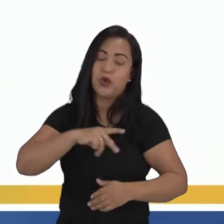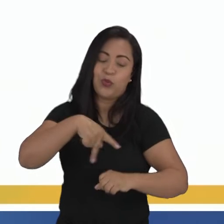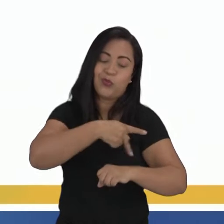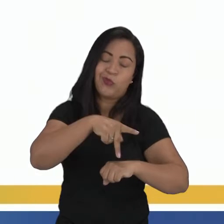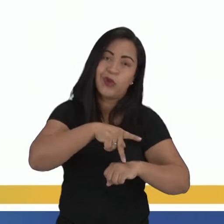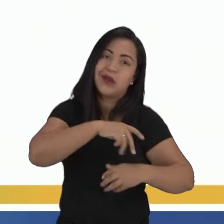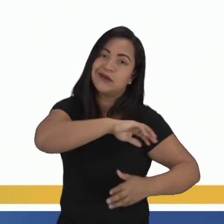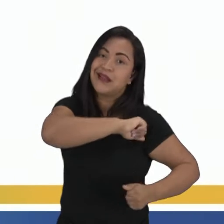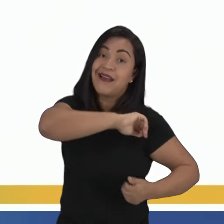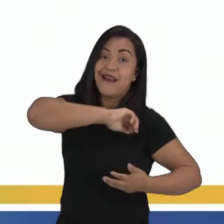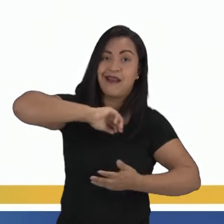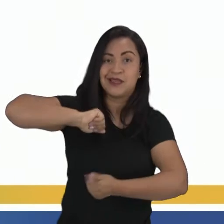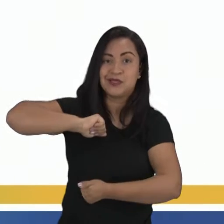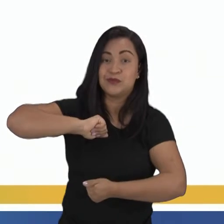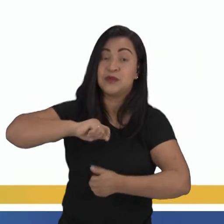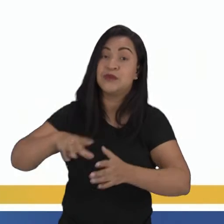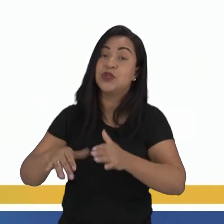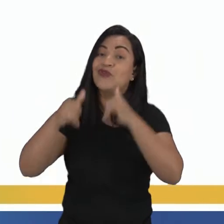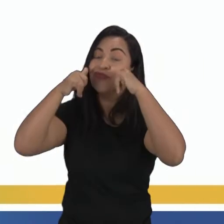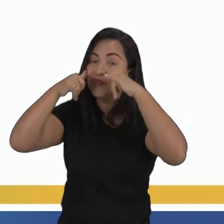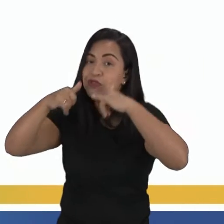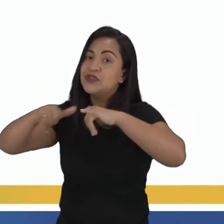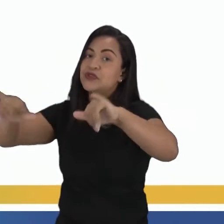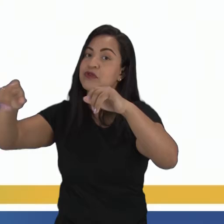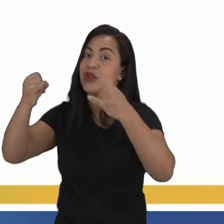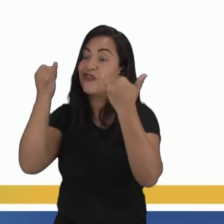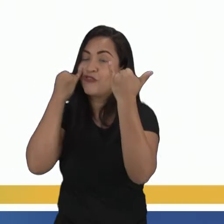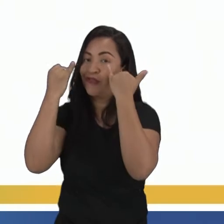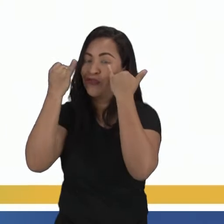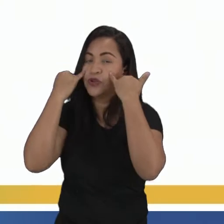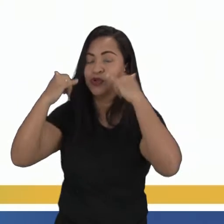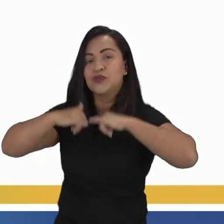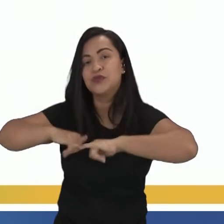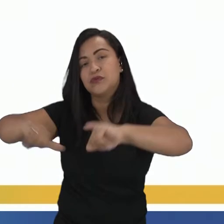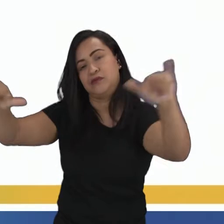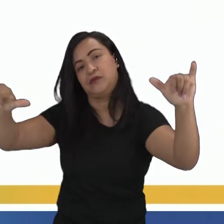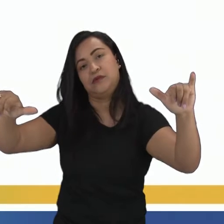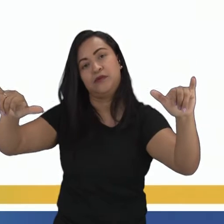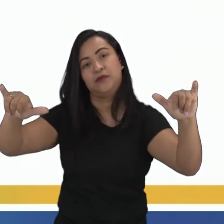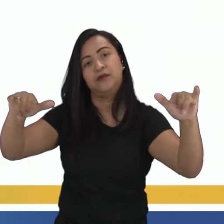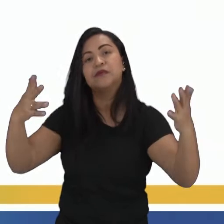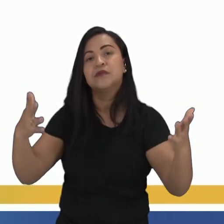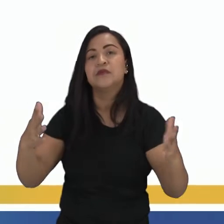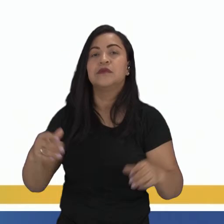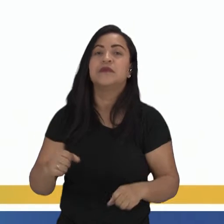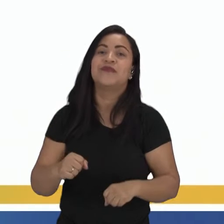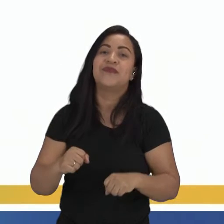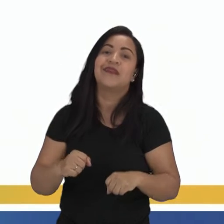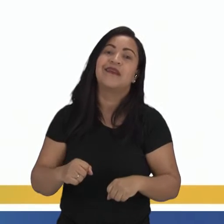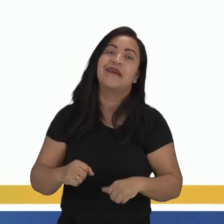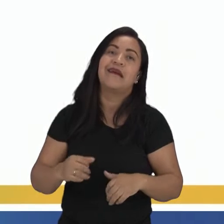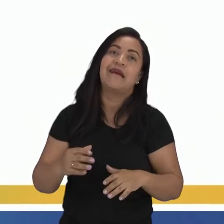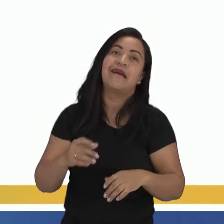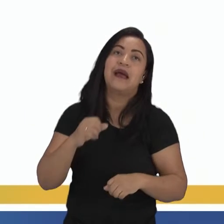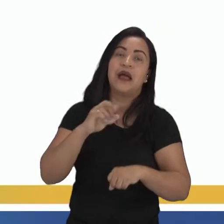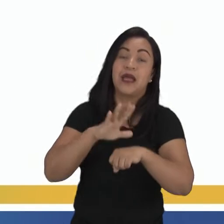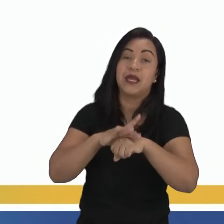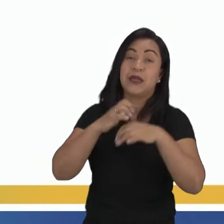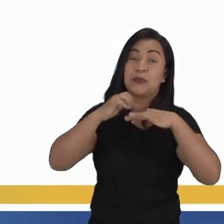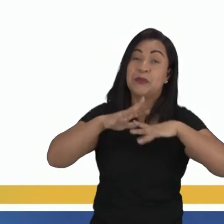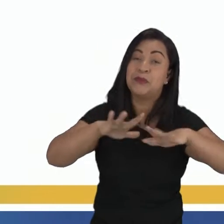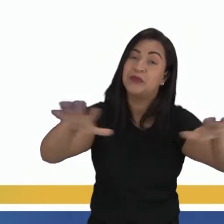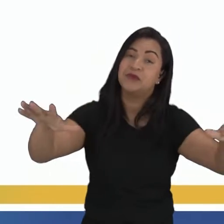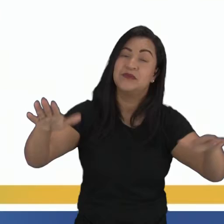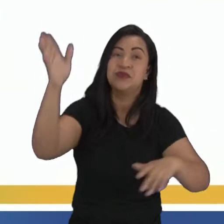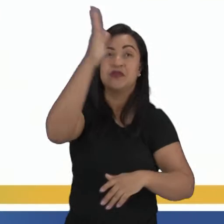esse tipo de situação que o mundo estava passando, essa pandemia que realmente chegou até mesmo nas regiões brasileiras. Aí nós temos aí as práticas